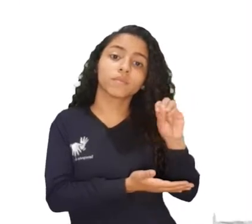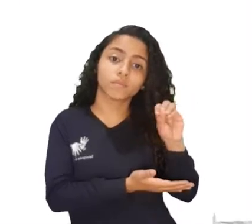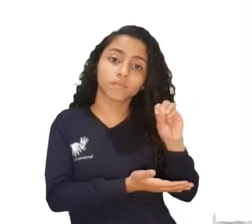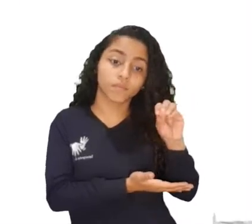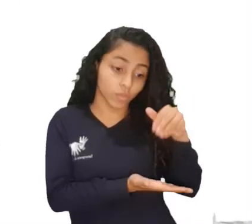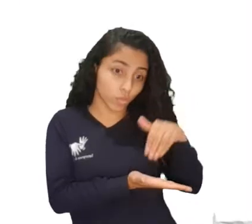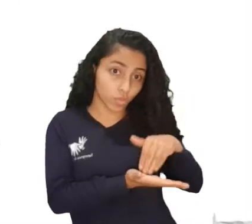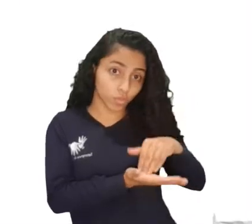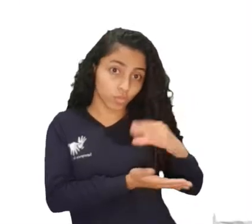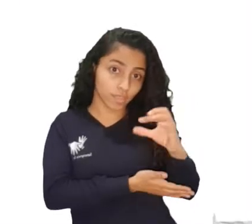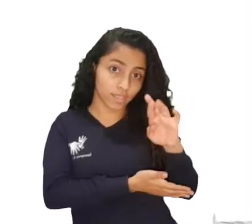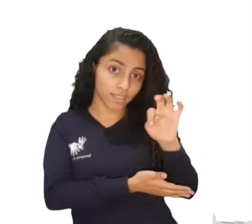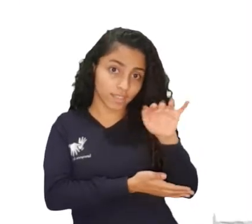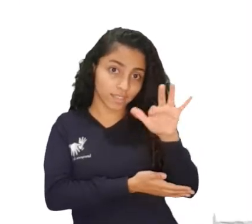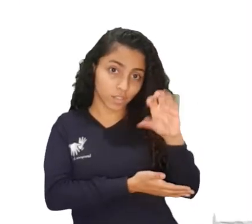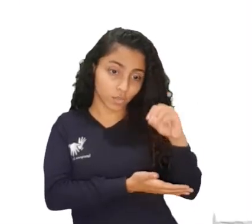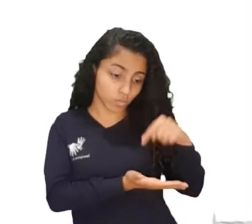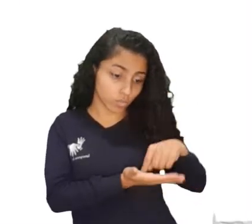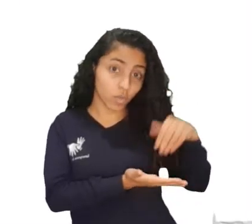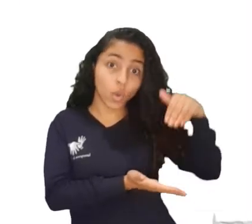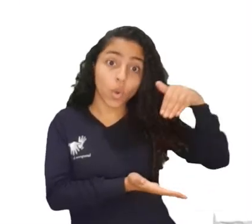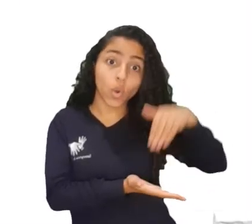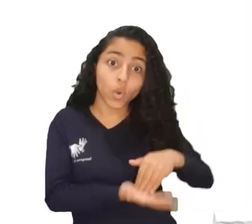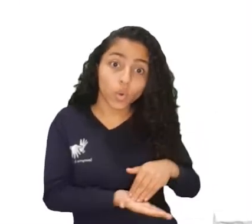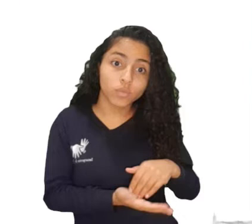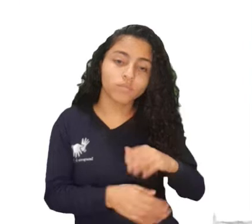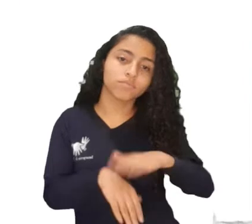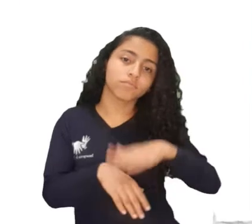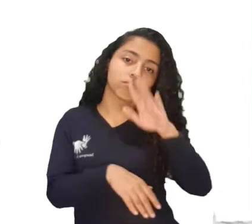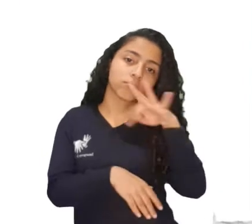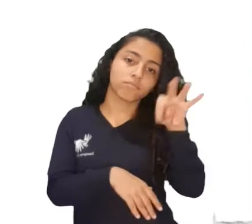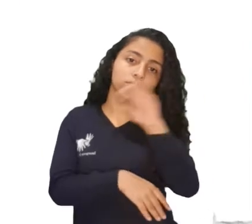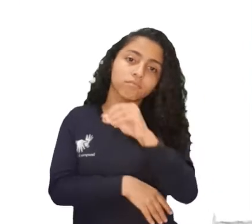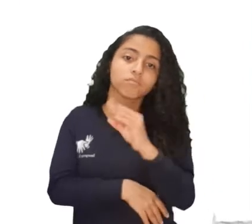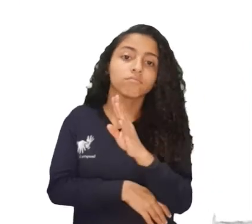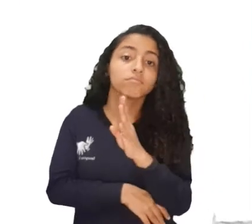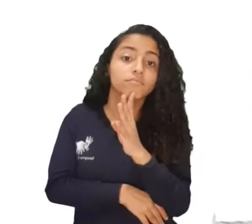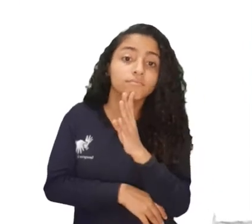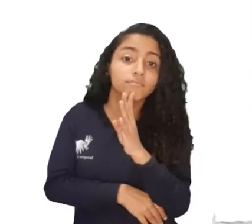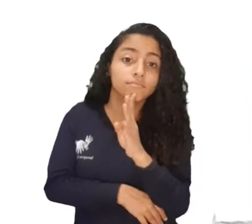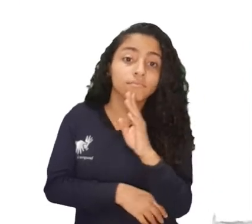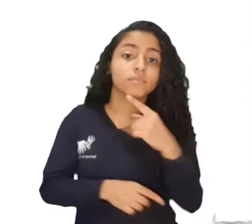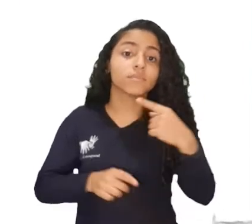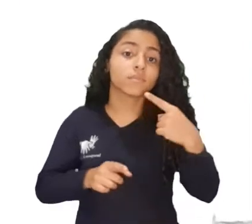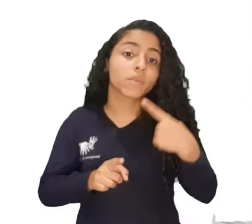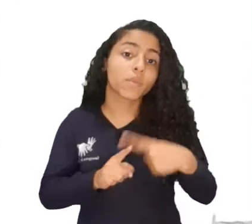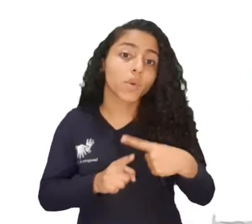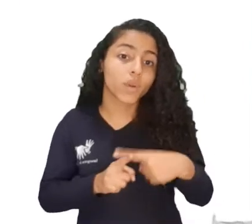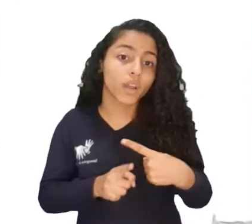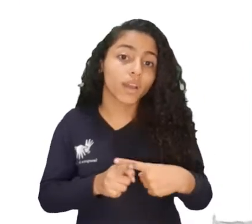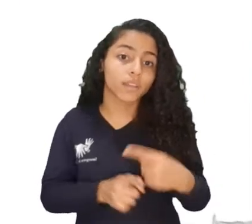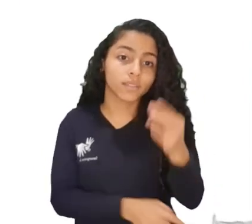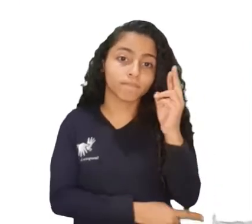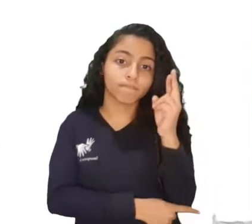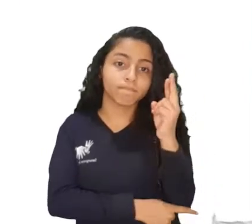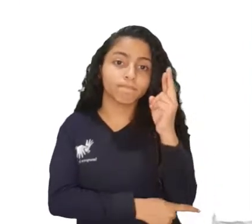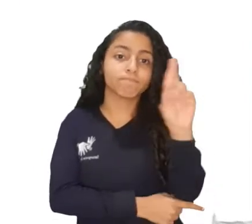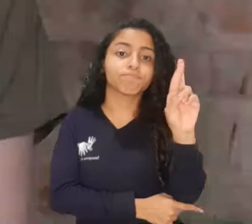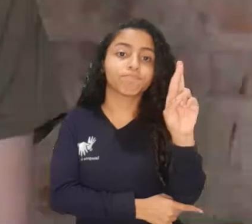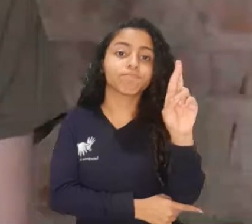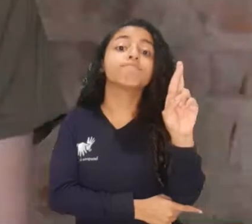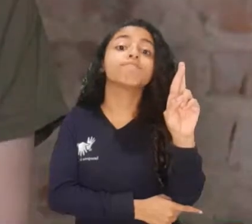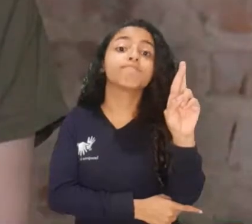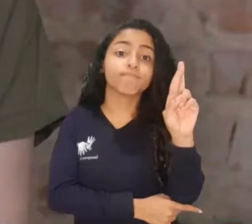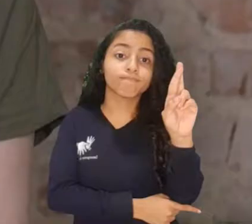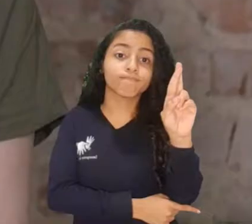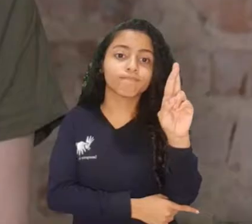do Cretáceo, o mais popularmente conhecido, porque ele foi responsável pela extinção dos